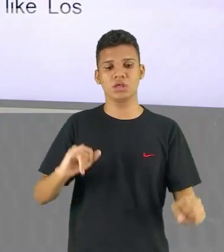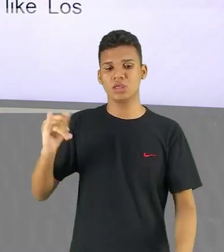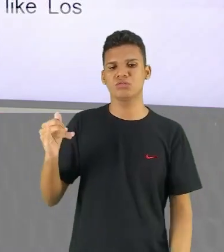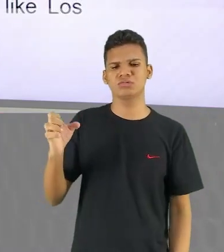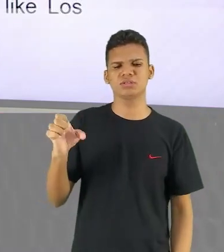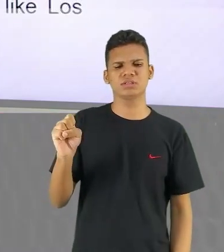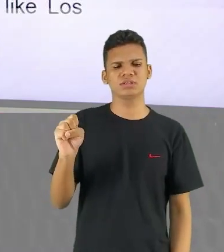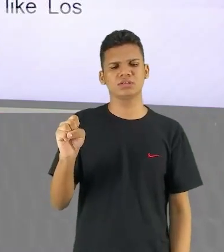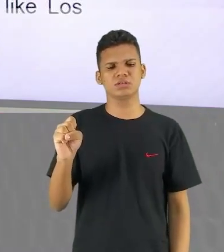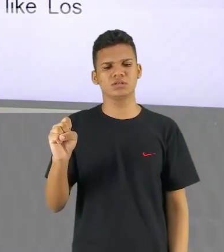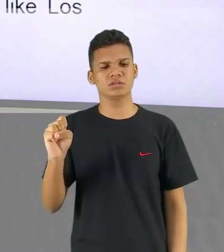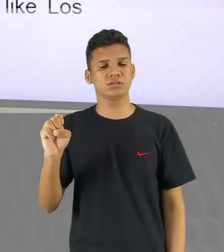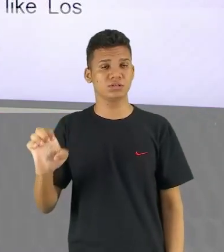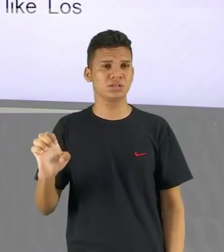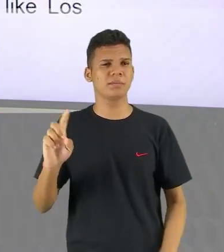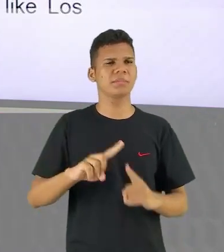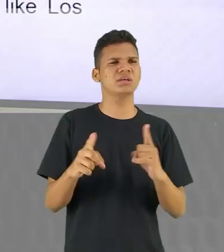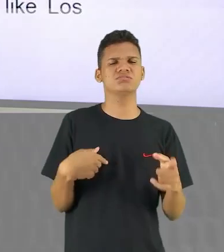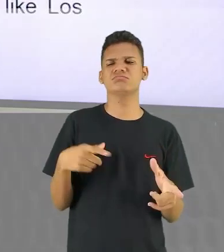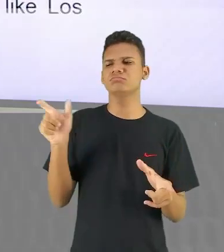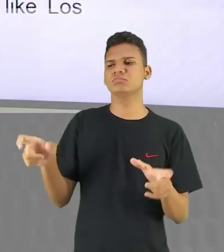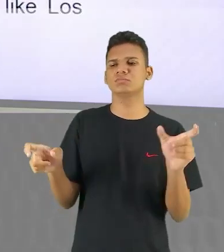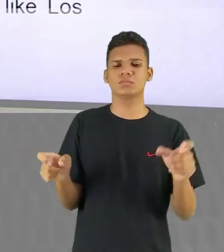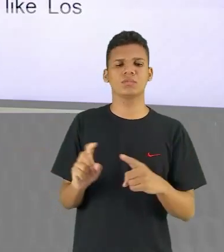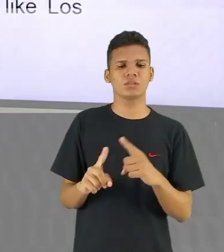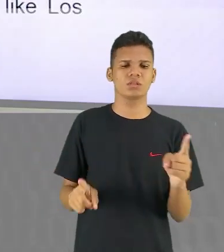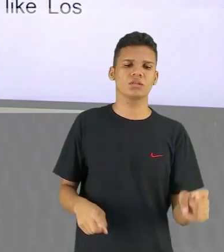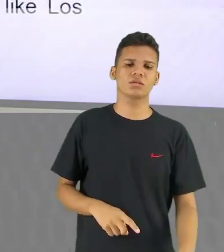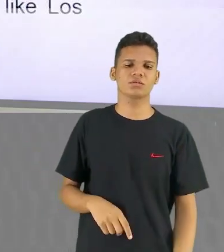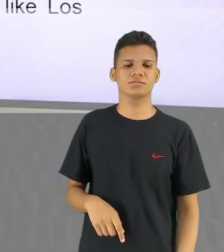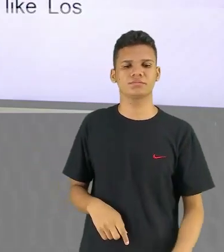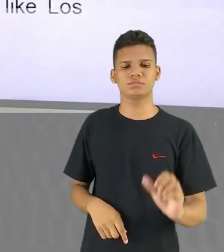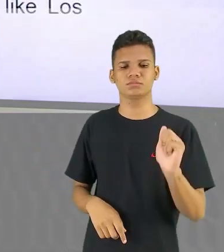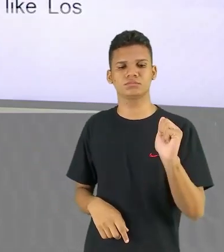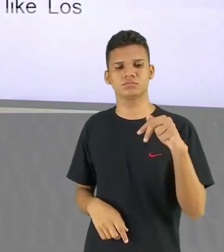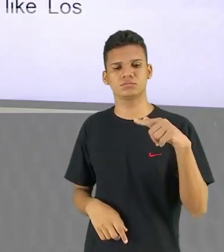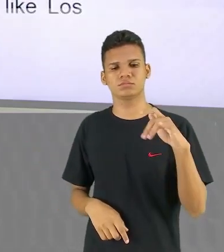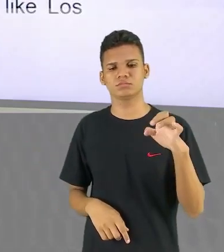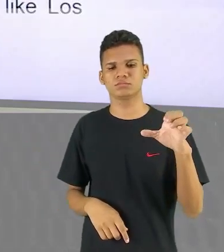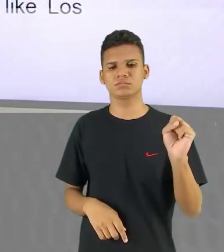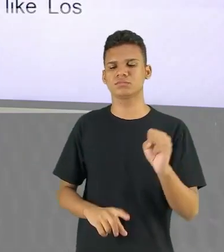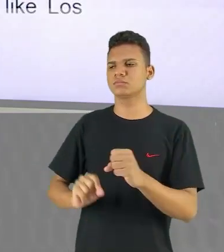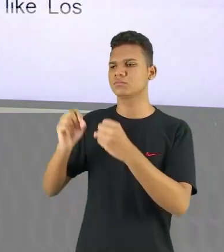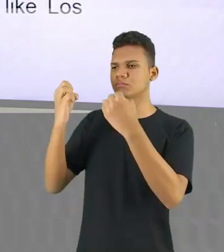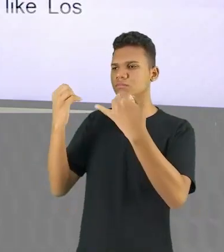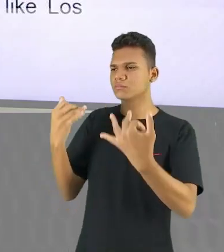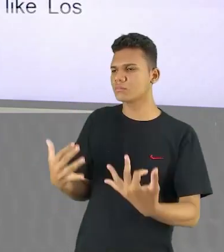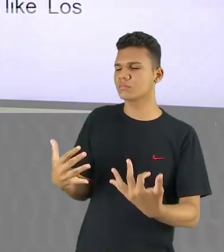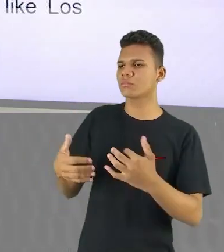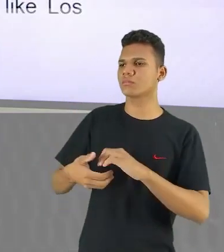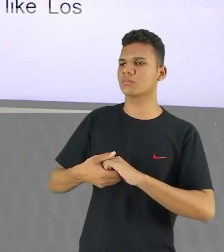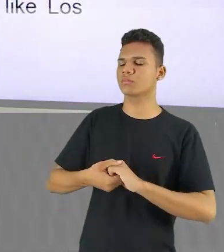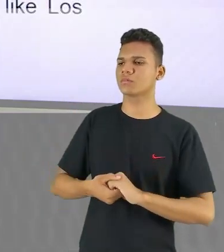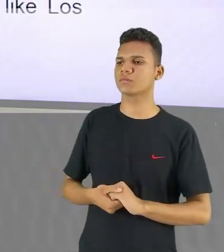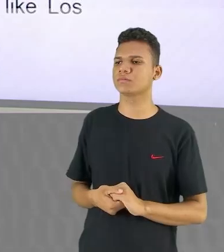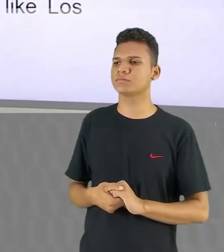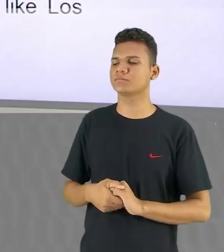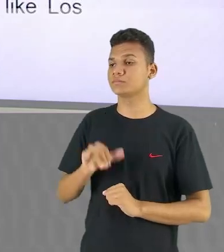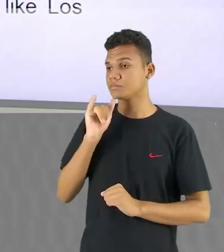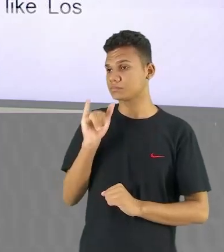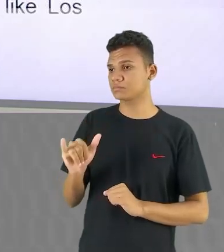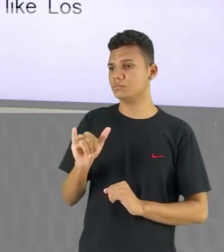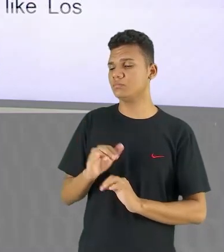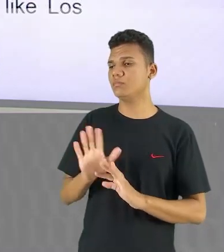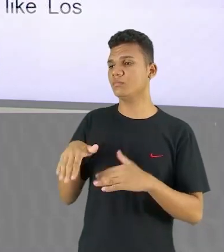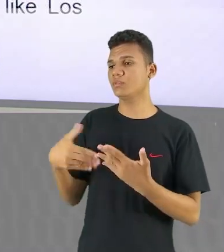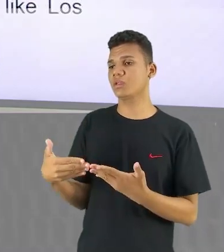deles. Bom, então vamos lá. A Celine diz assim: Americans always think Europe is perfect.